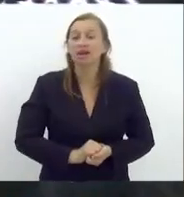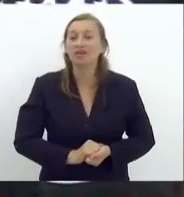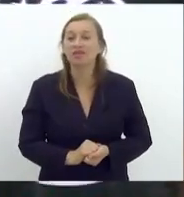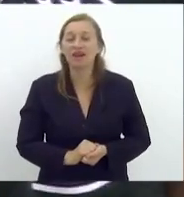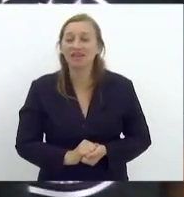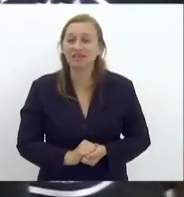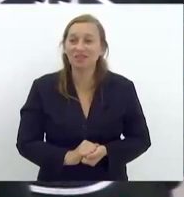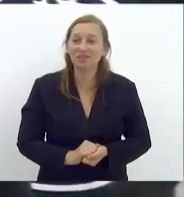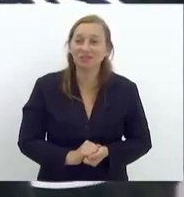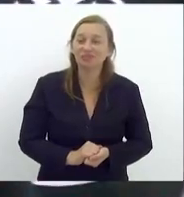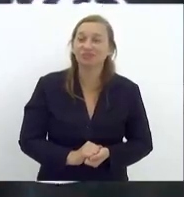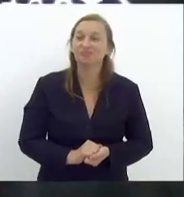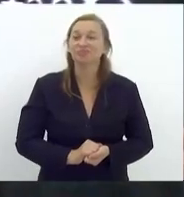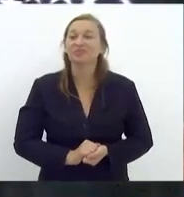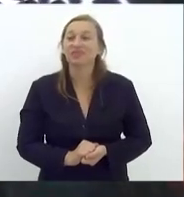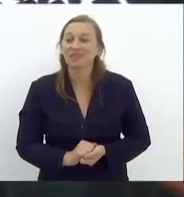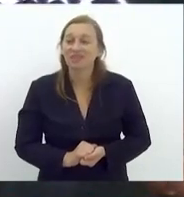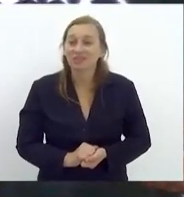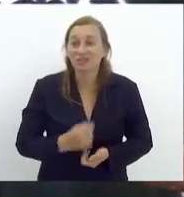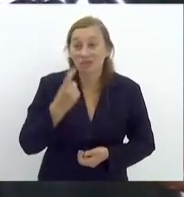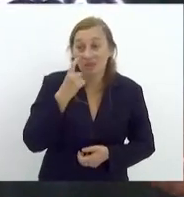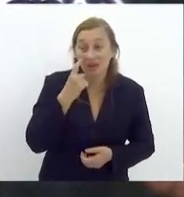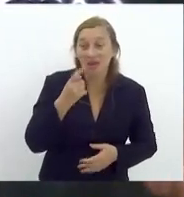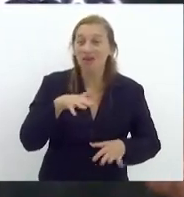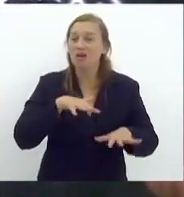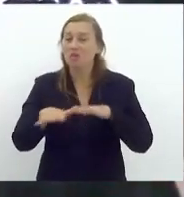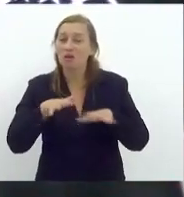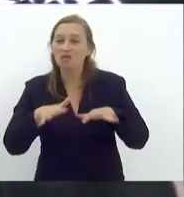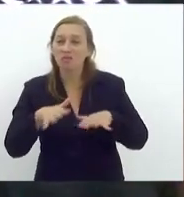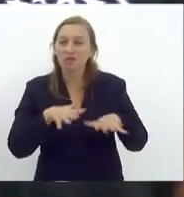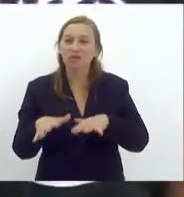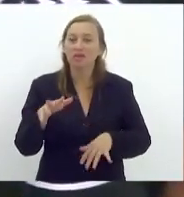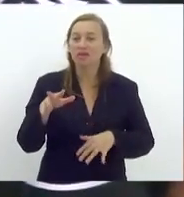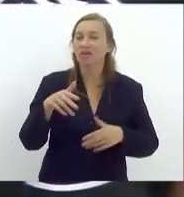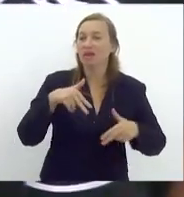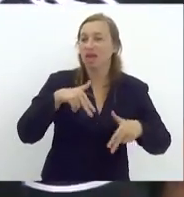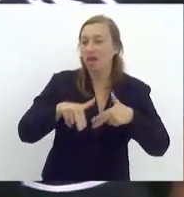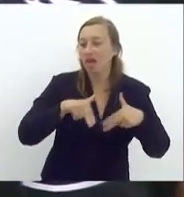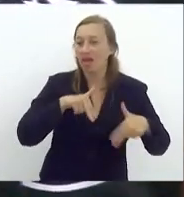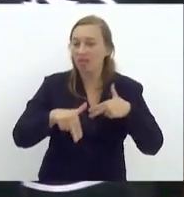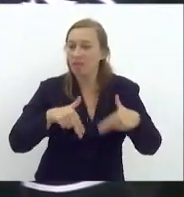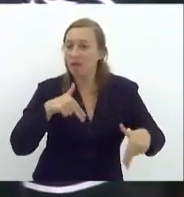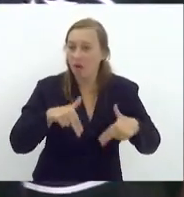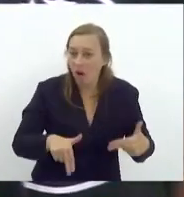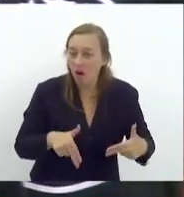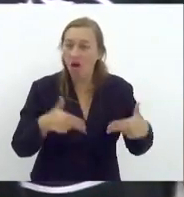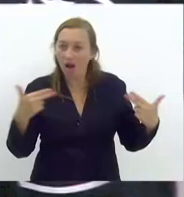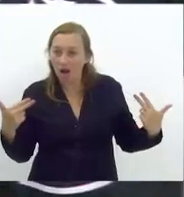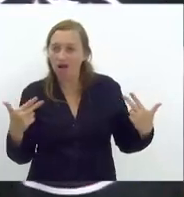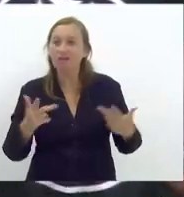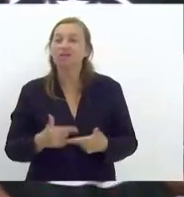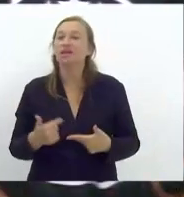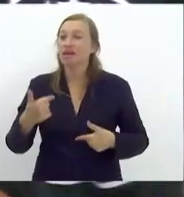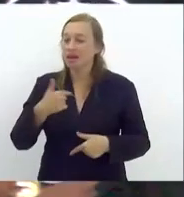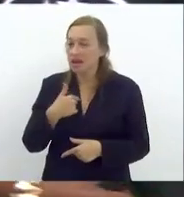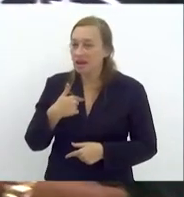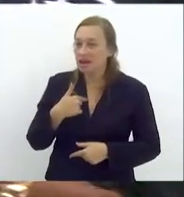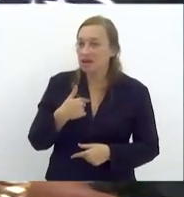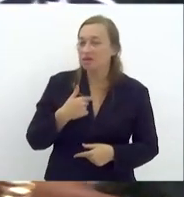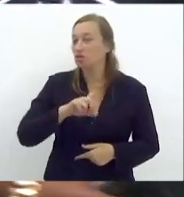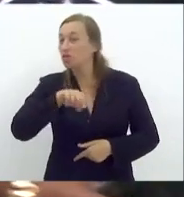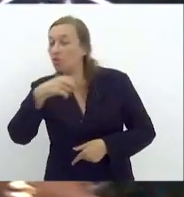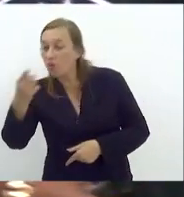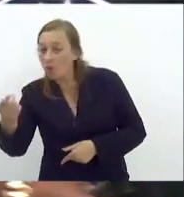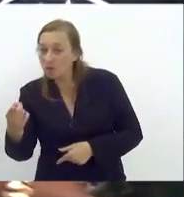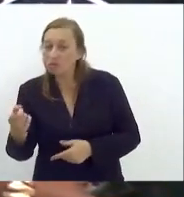manualmente mensalmente todo mundo que é do movimento hip hop né eu que faço parte do movimento reggae é o primórdio é o início é